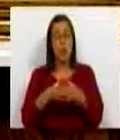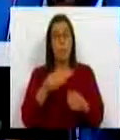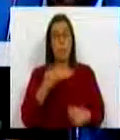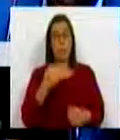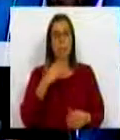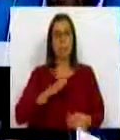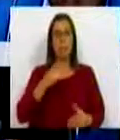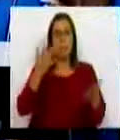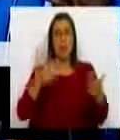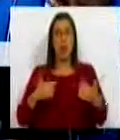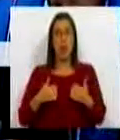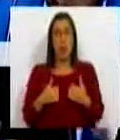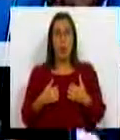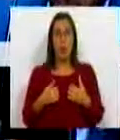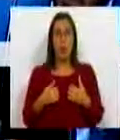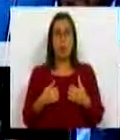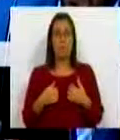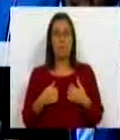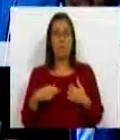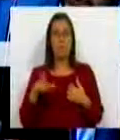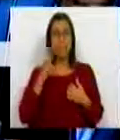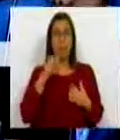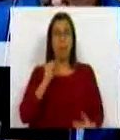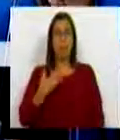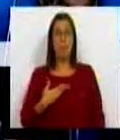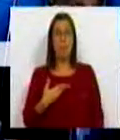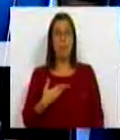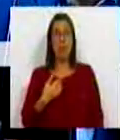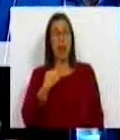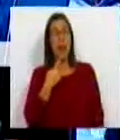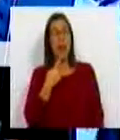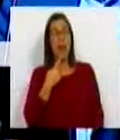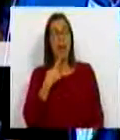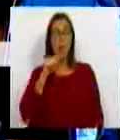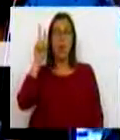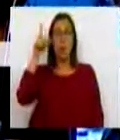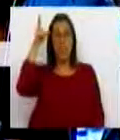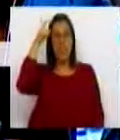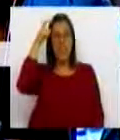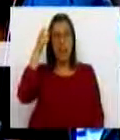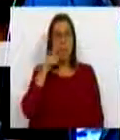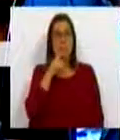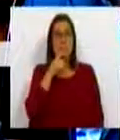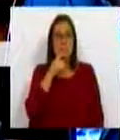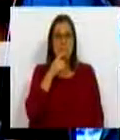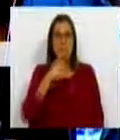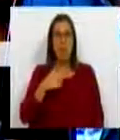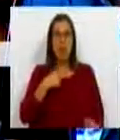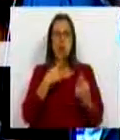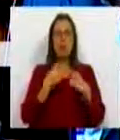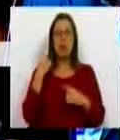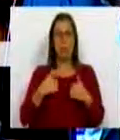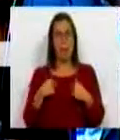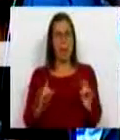Obrigado, Sr. Presidente. Eu que ouça o PSD invocar o nome do diabo já efetivamente não me